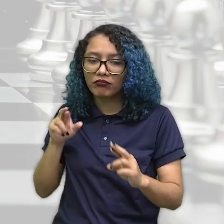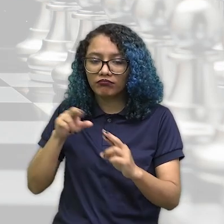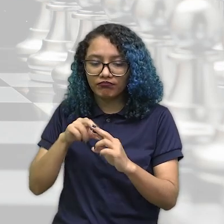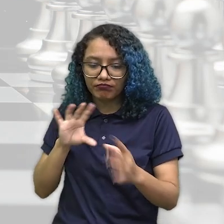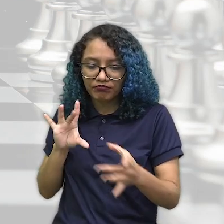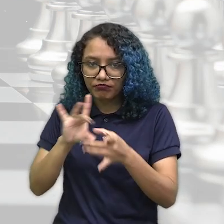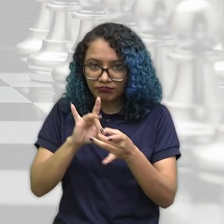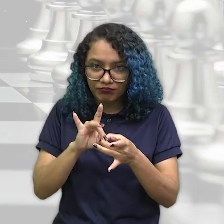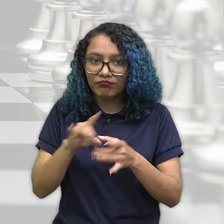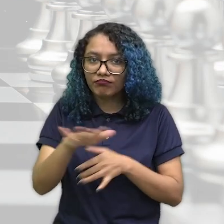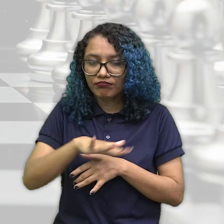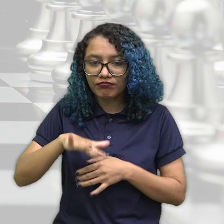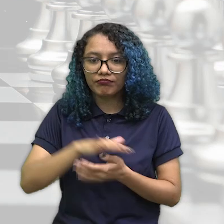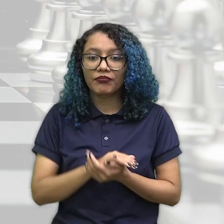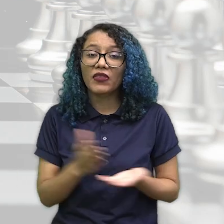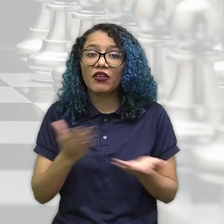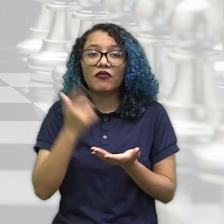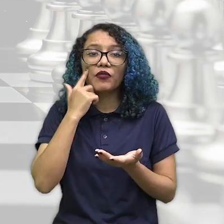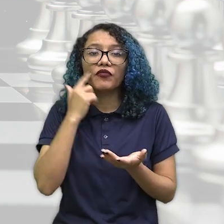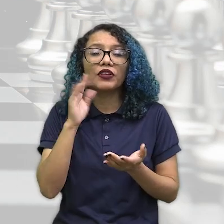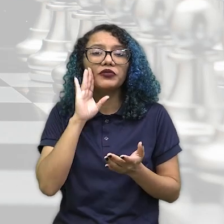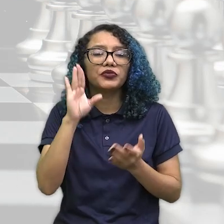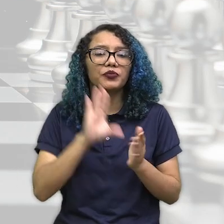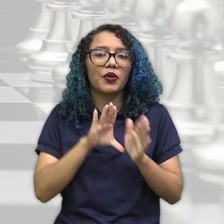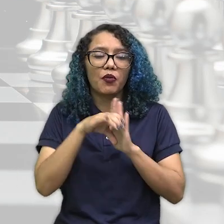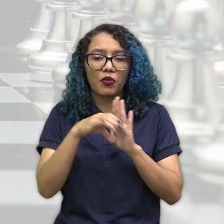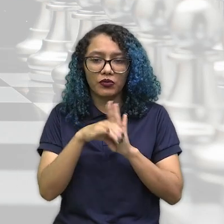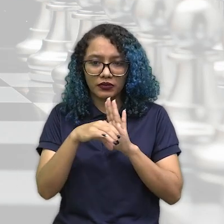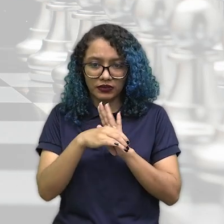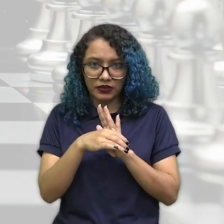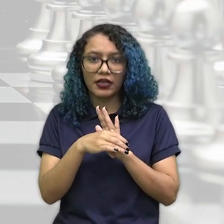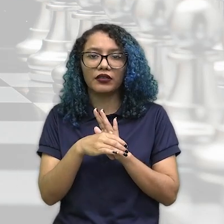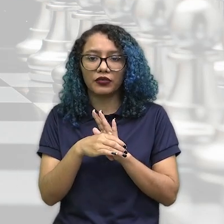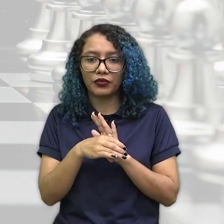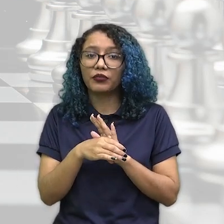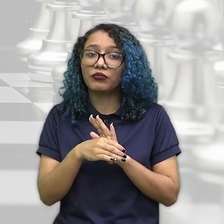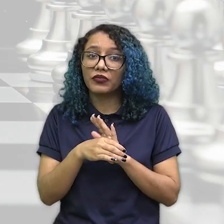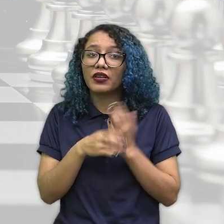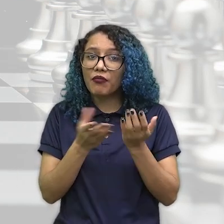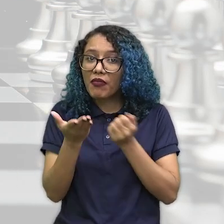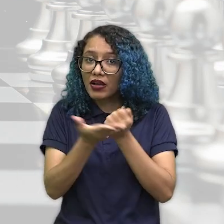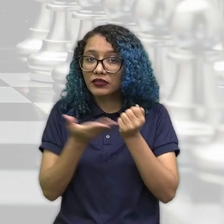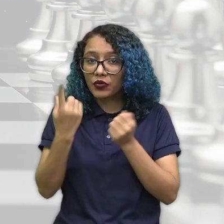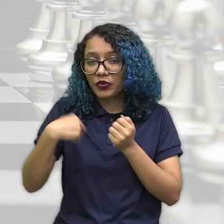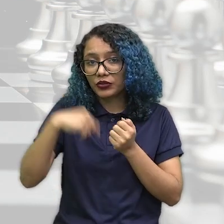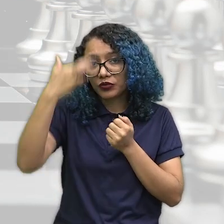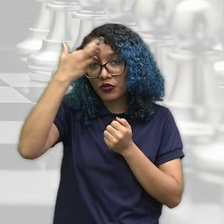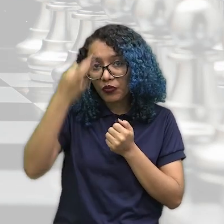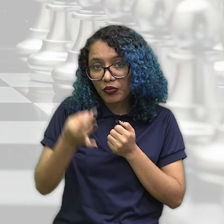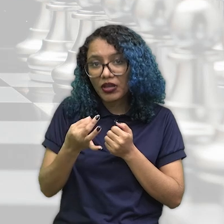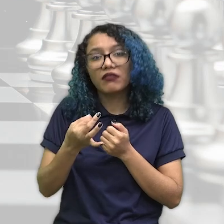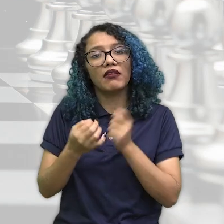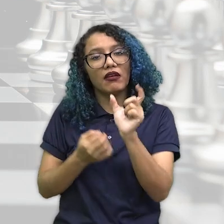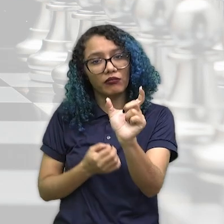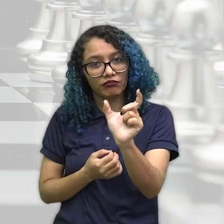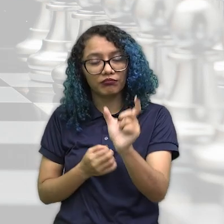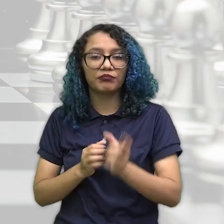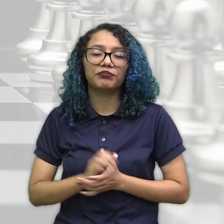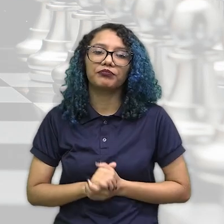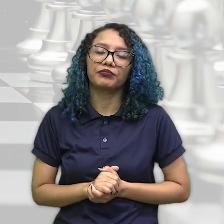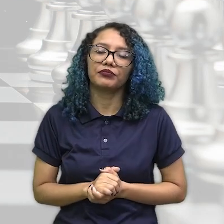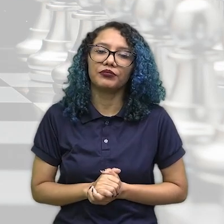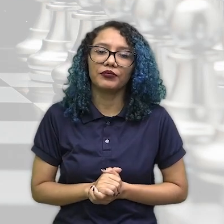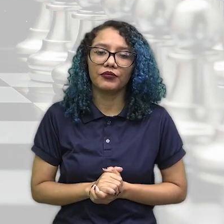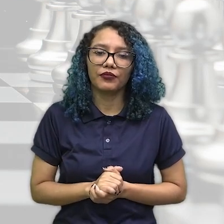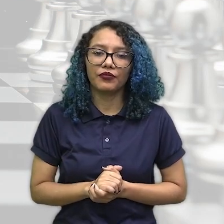né, quais são os principais conceitos que são base para a gente compreender melhor essa geopolítica. Esses conceitos